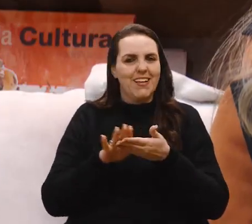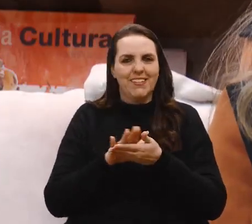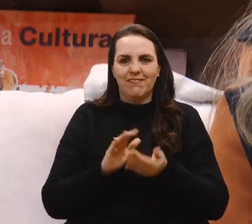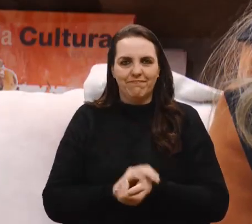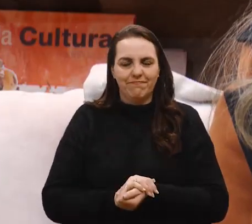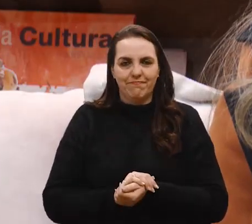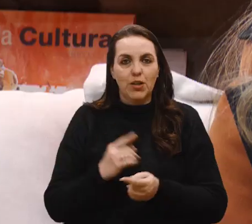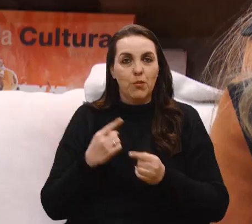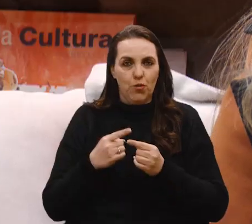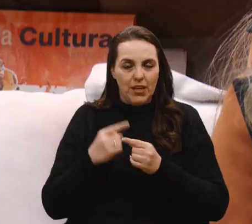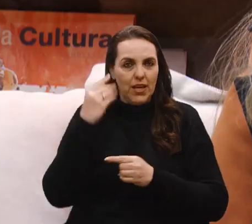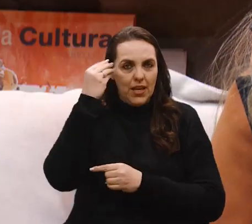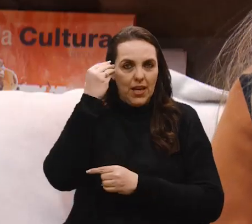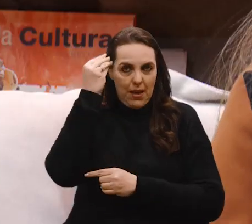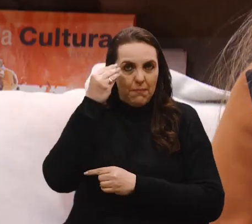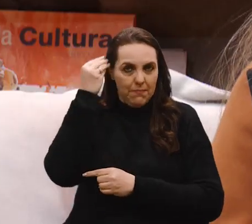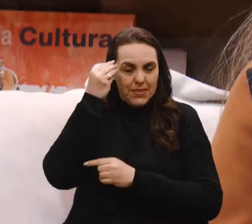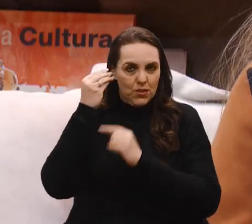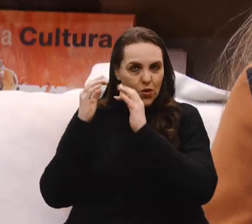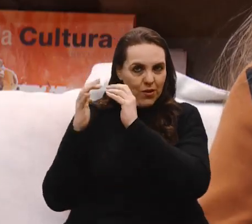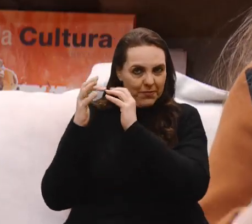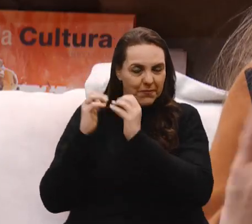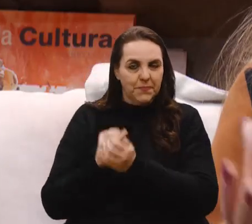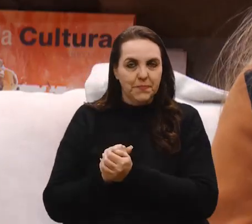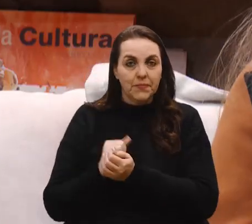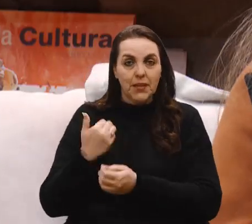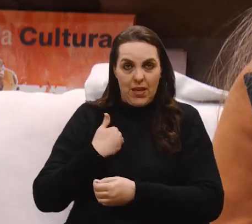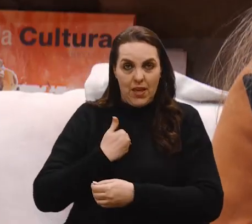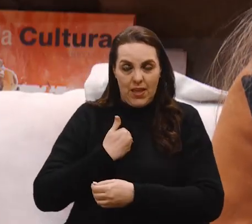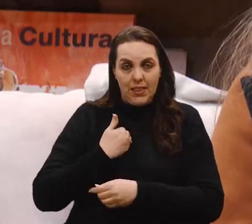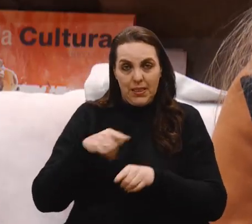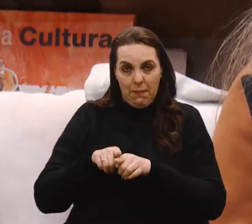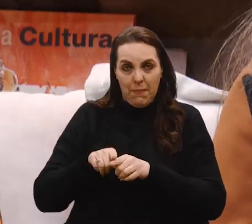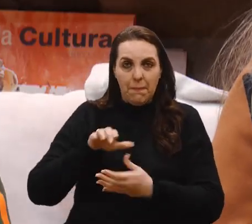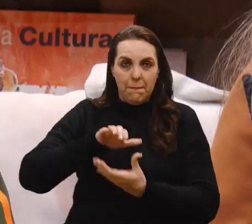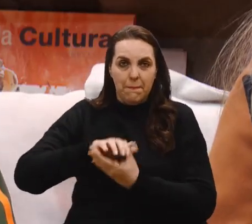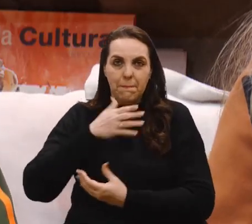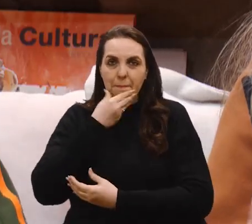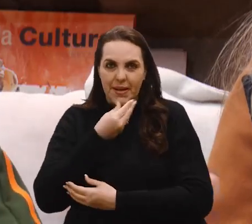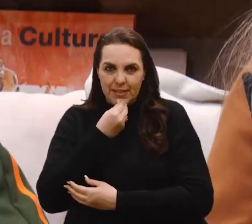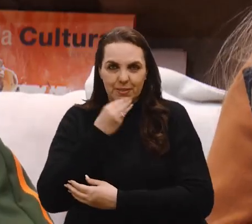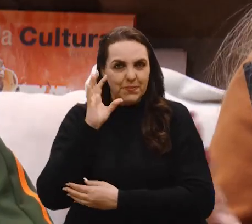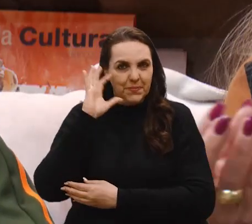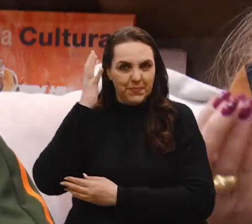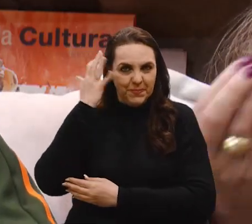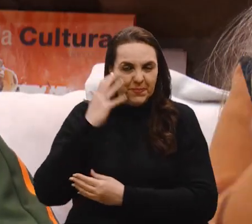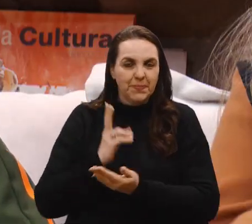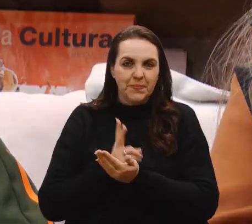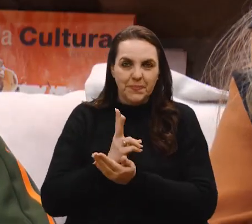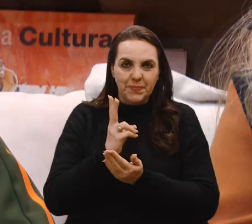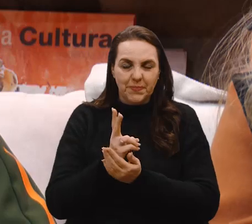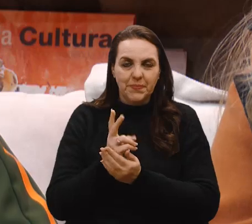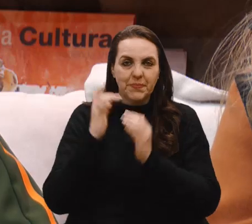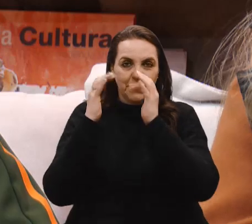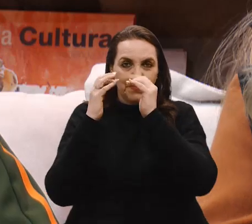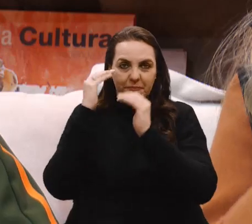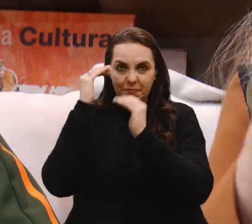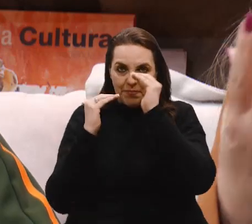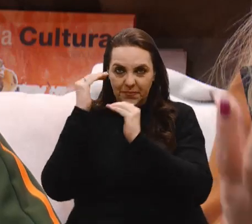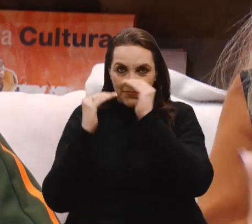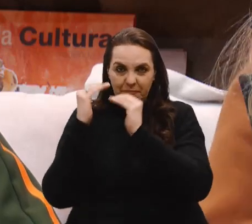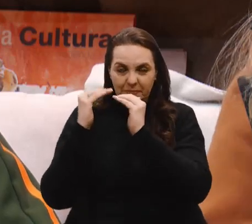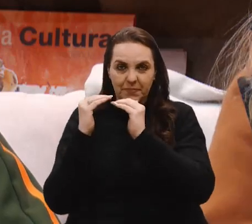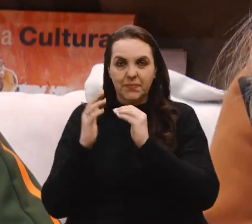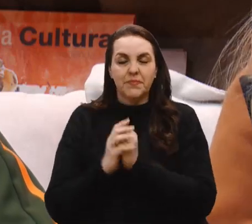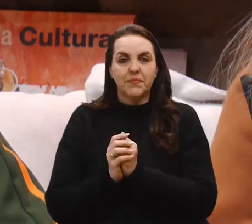segundo a neuropsicóloga, eu e meu marido, que é uma coisa também que acaba acontecendo reiteradamente, dos neurodivergentes se aproximarem